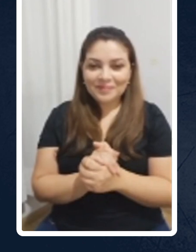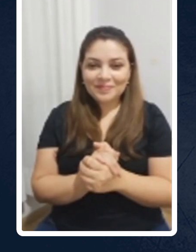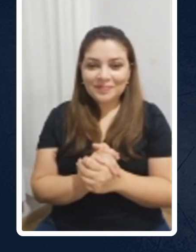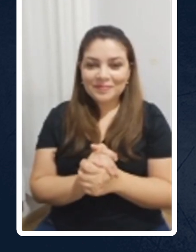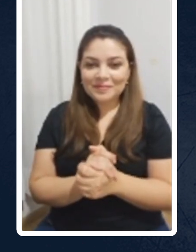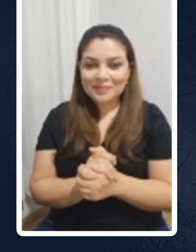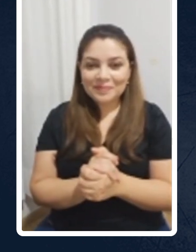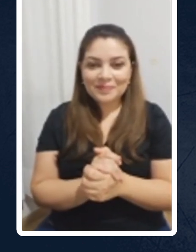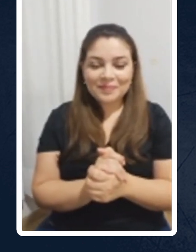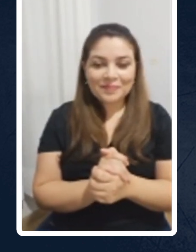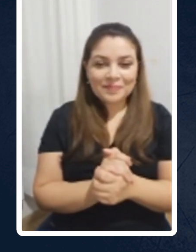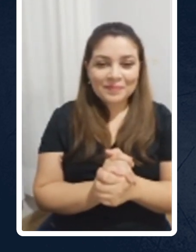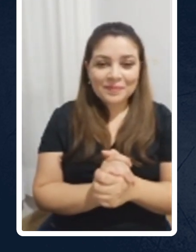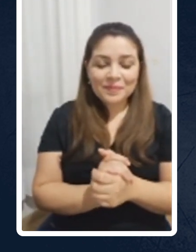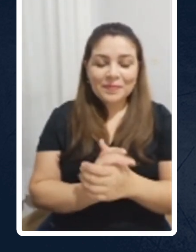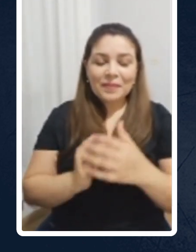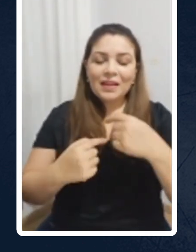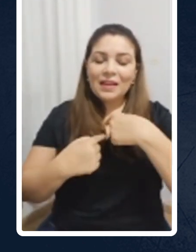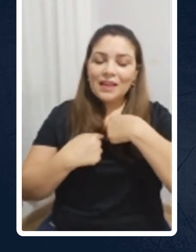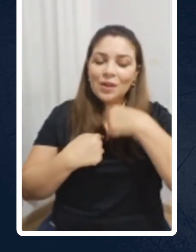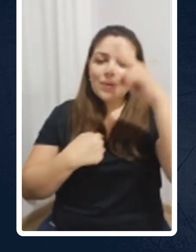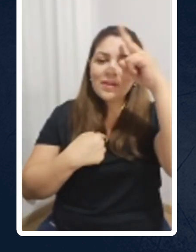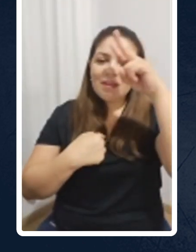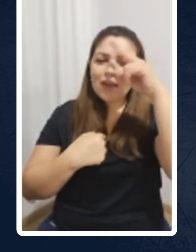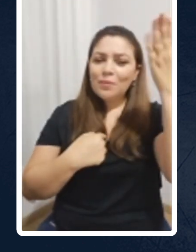eu lembro do passado com gratidão.